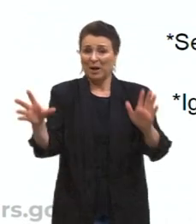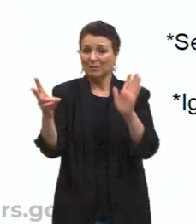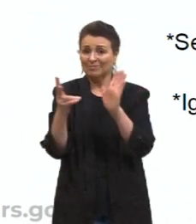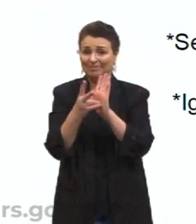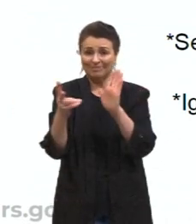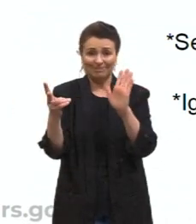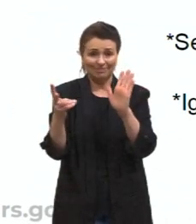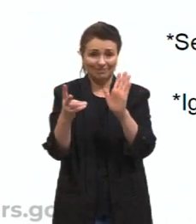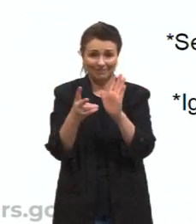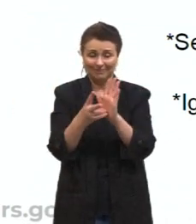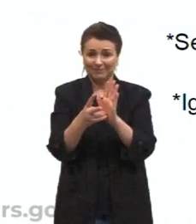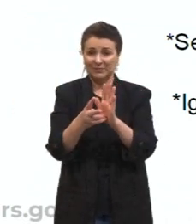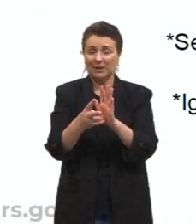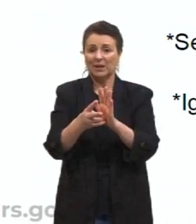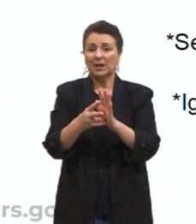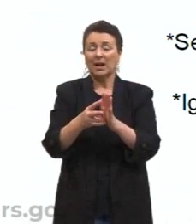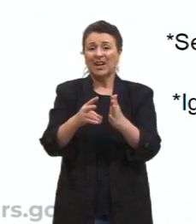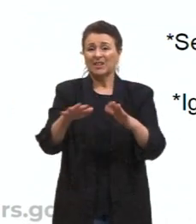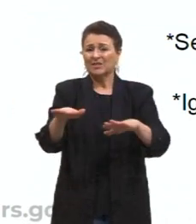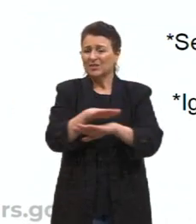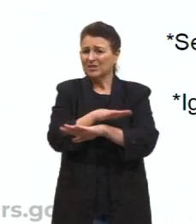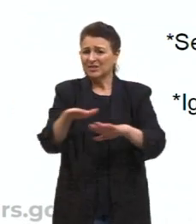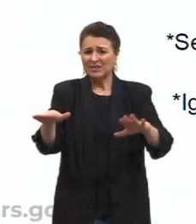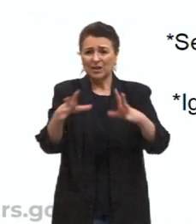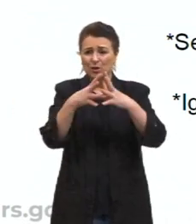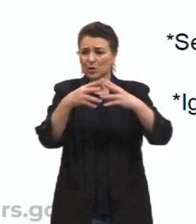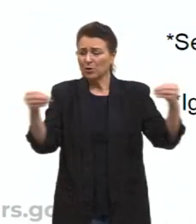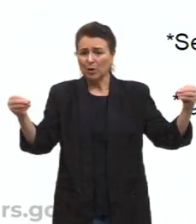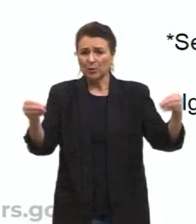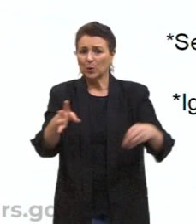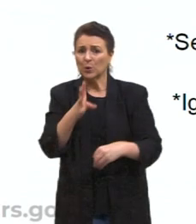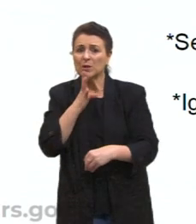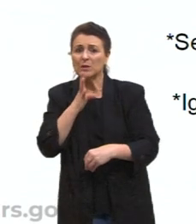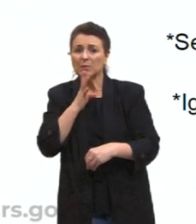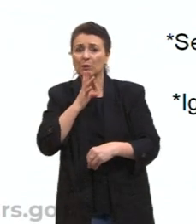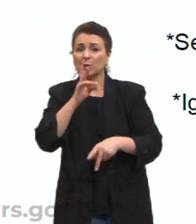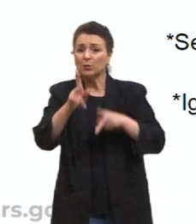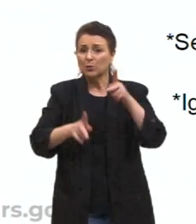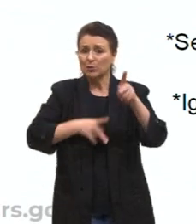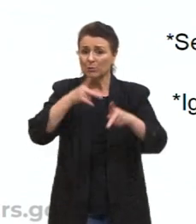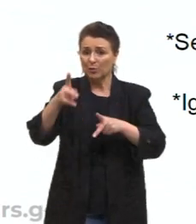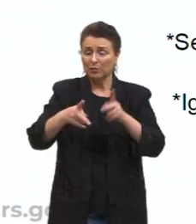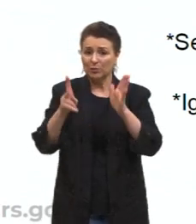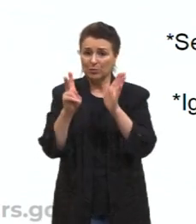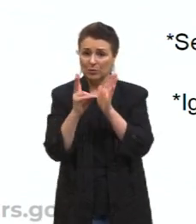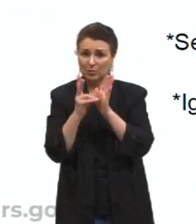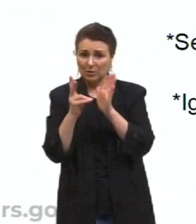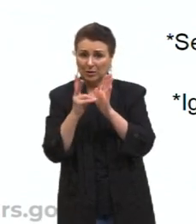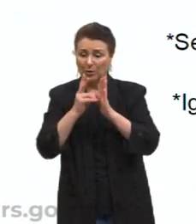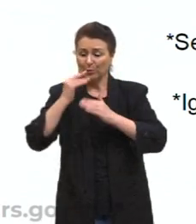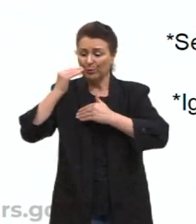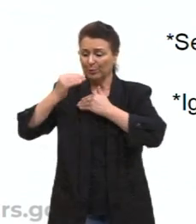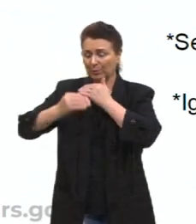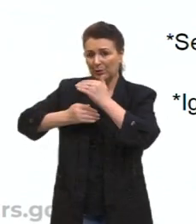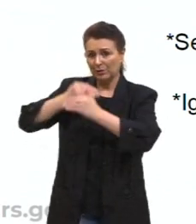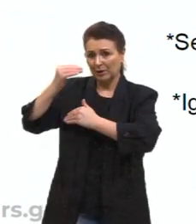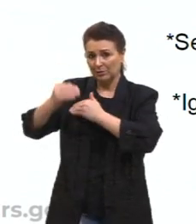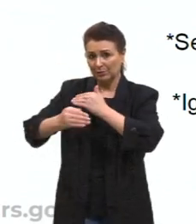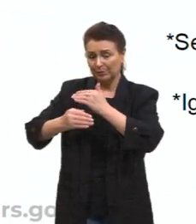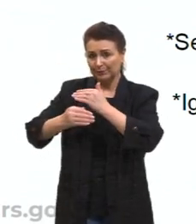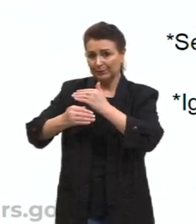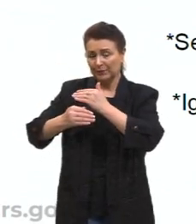dos conhecimentos dos povos originários esse processo né determinados indígenas e claro consequentemente